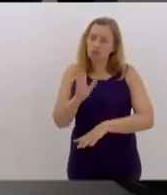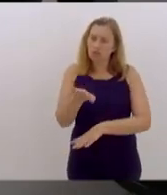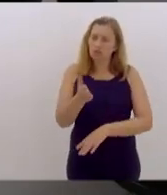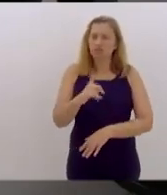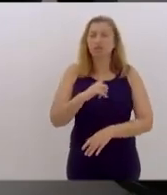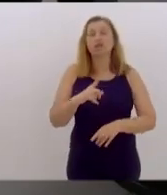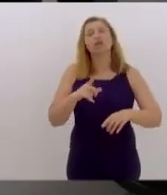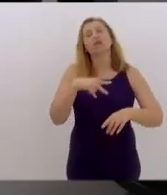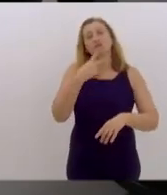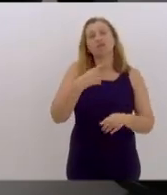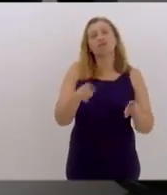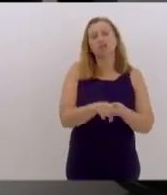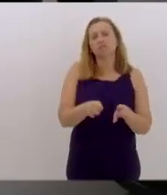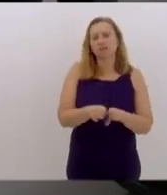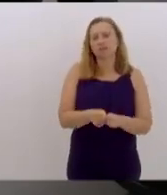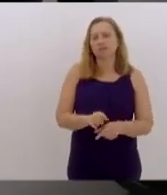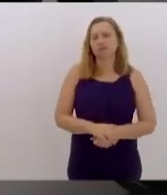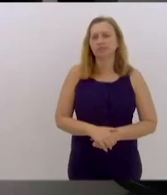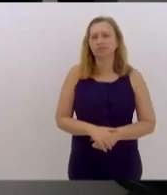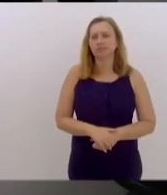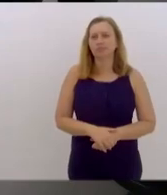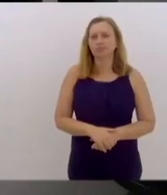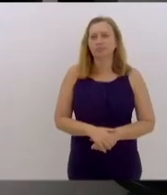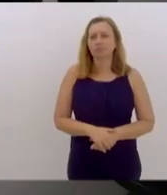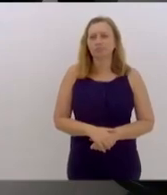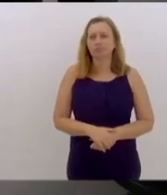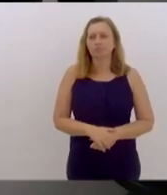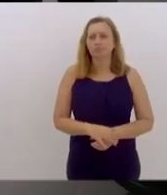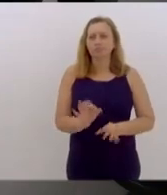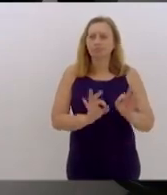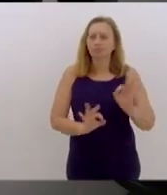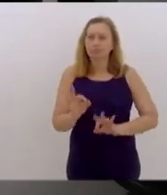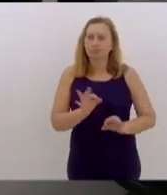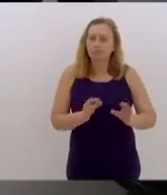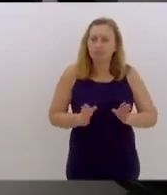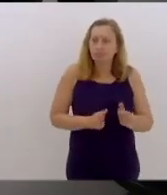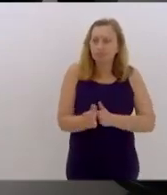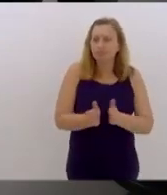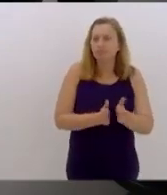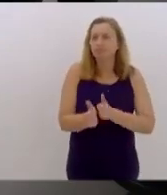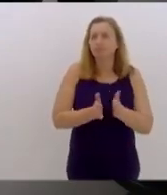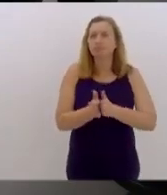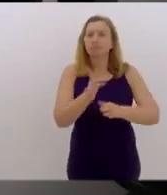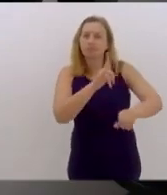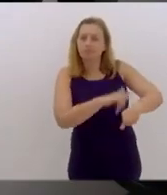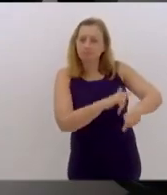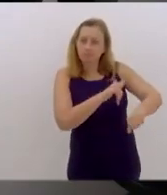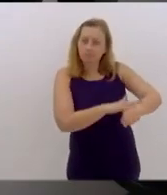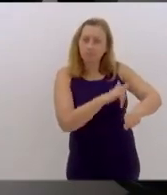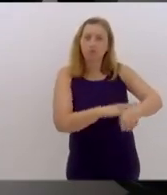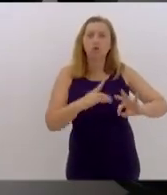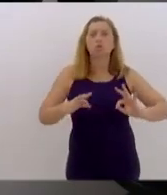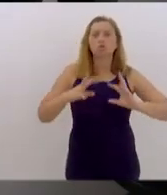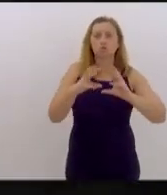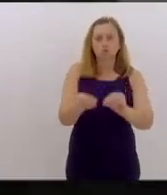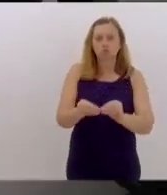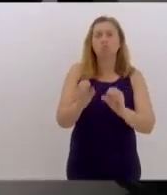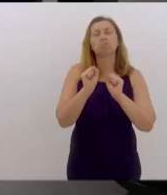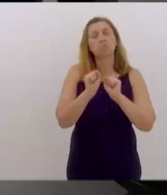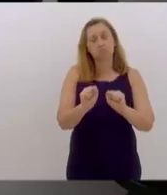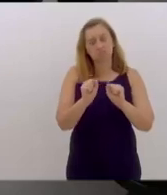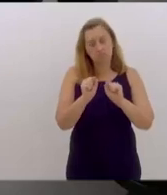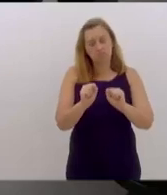que eu falo isso também eu falo isso também o plano de acessibilidade dos banheiros Então acho que tudo isso